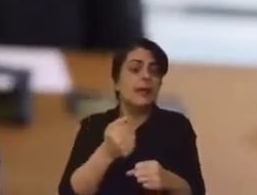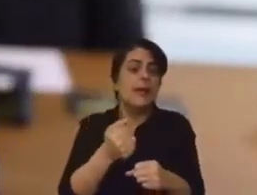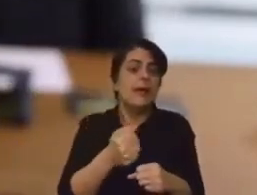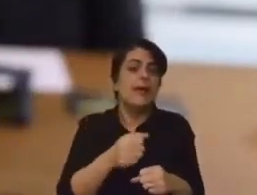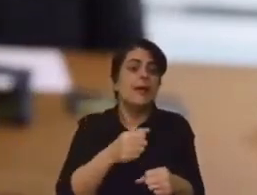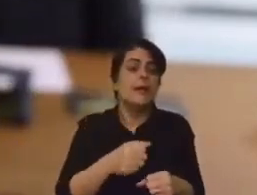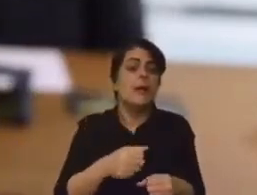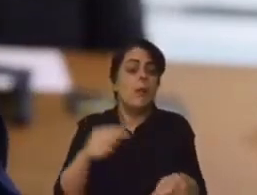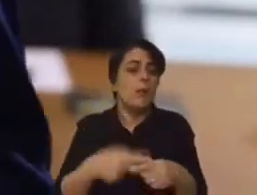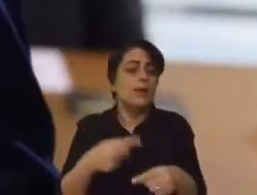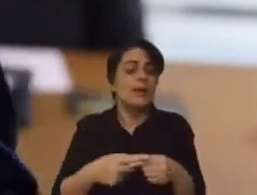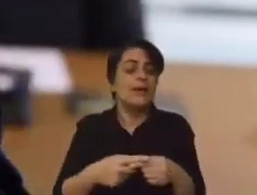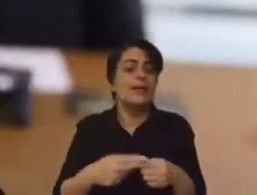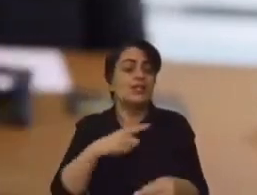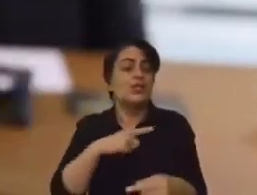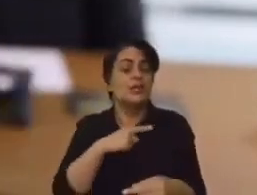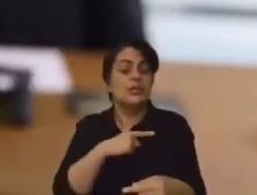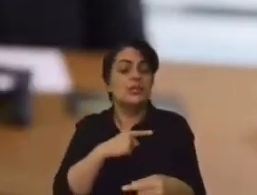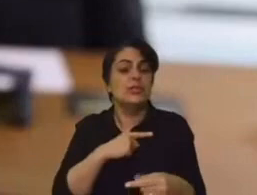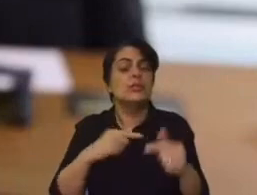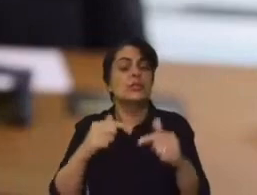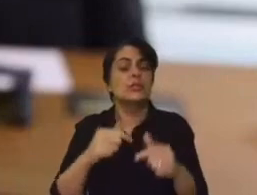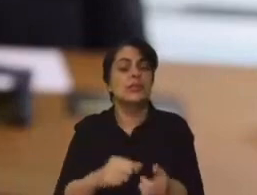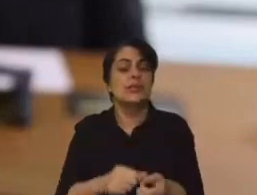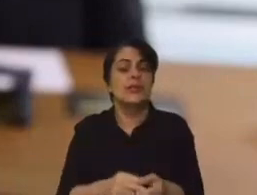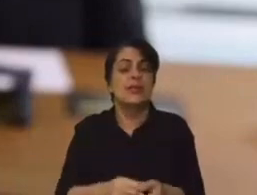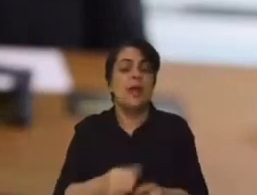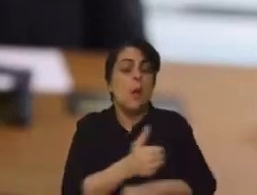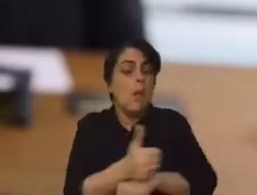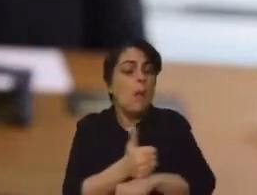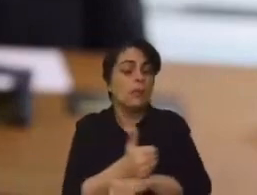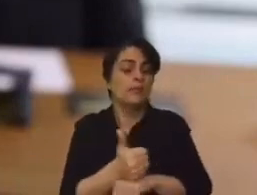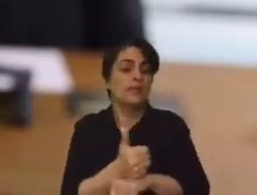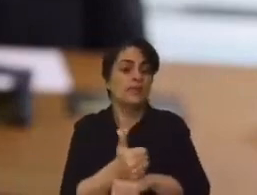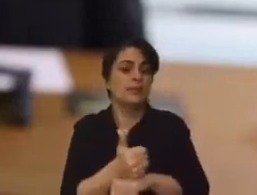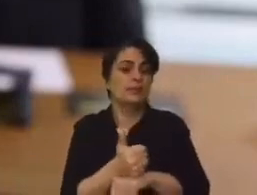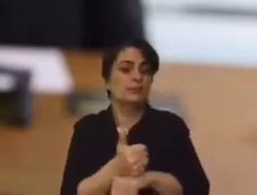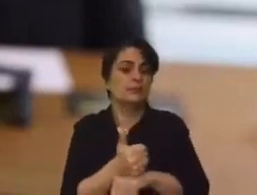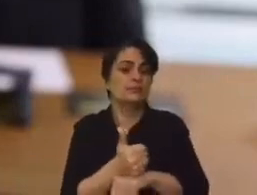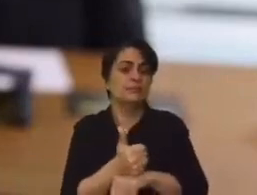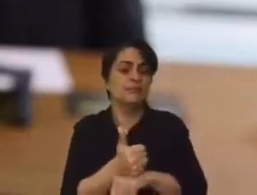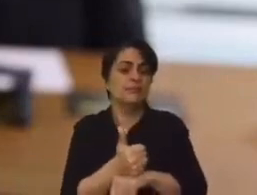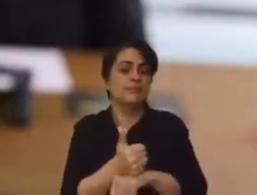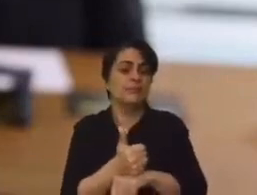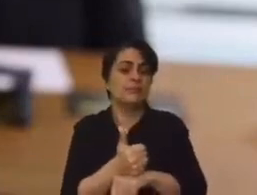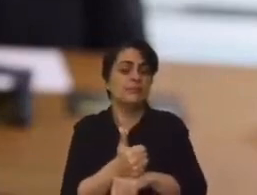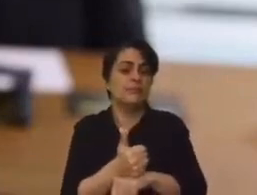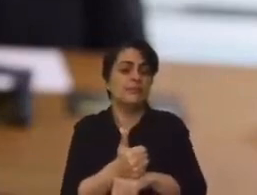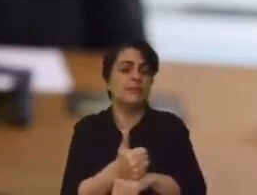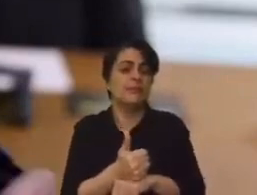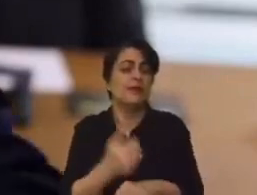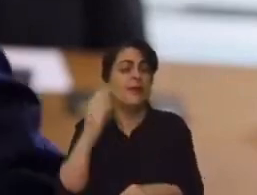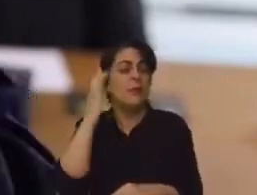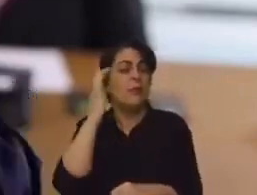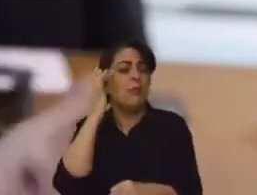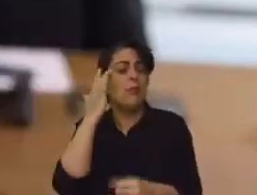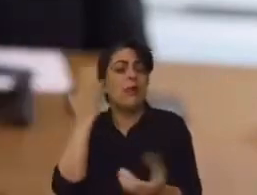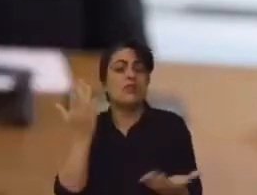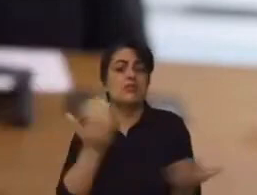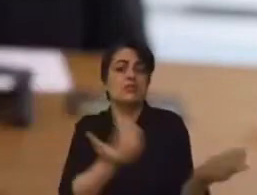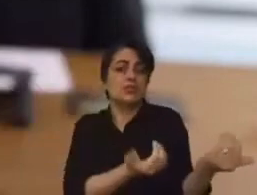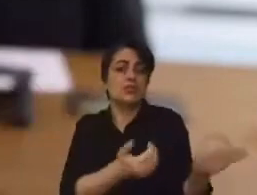Sabe? Era uma coisa fantástica que eu acho que a nossa juventude de hoje não conhece. Ela